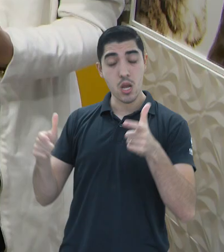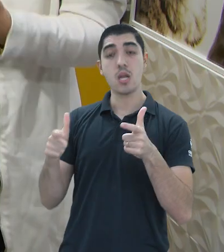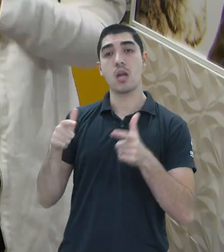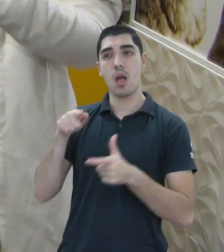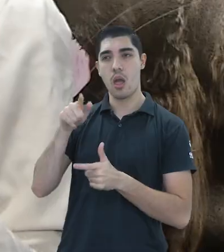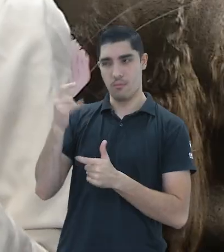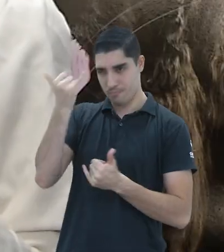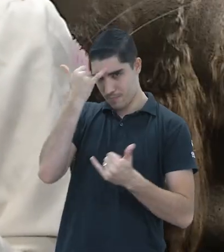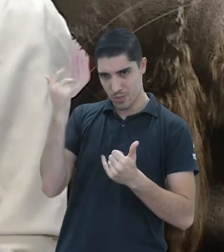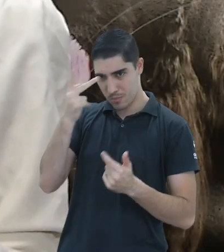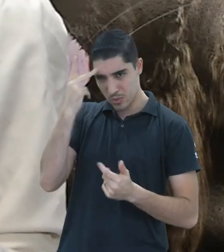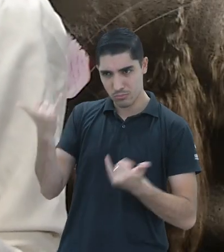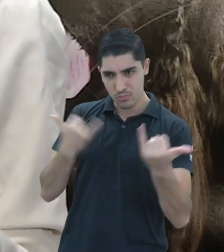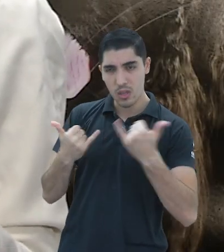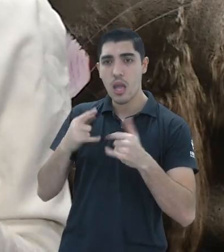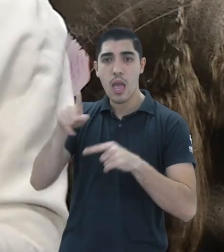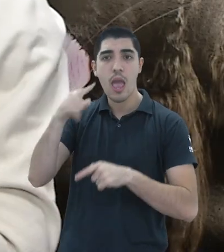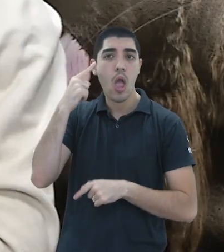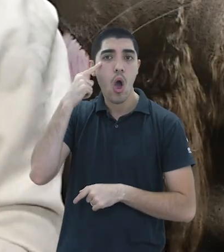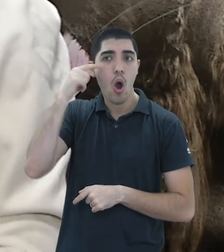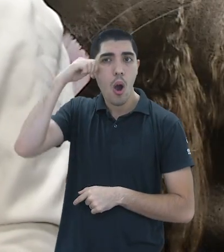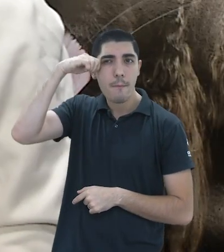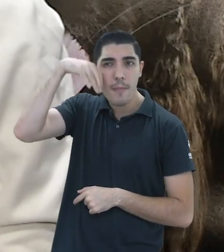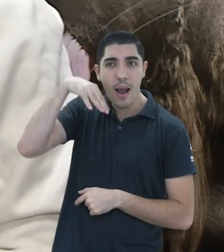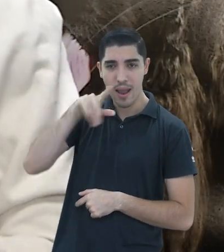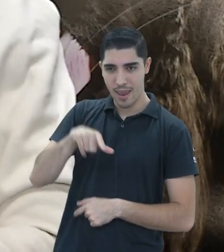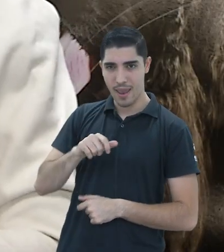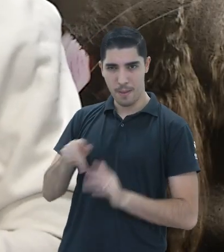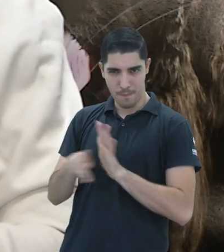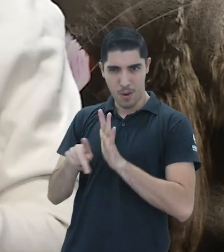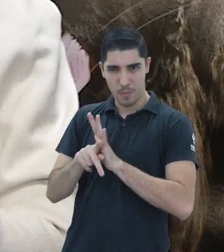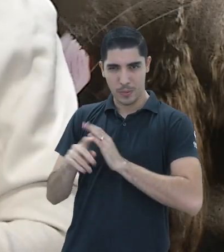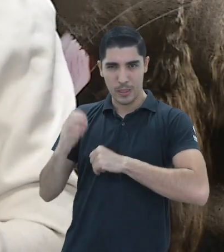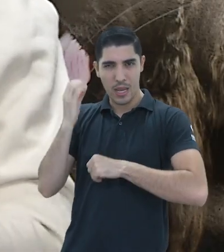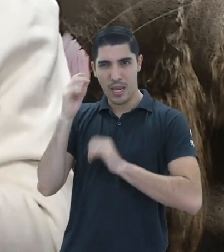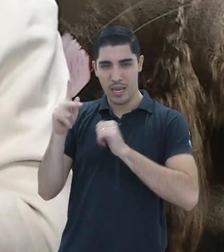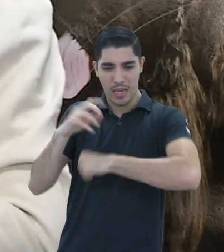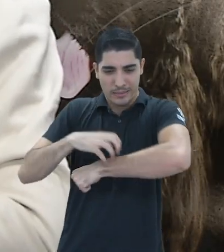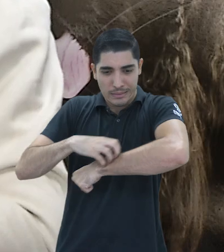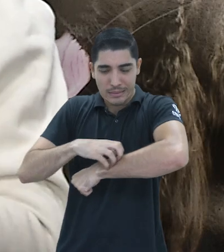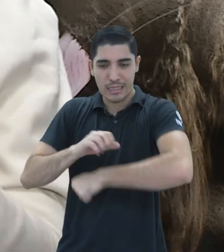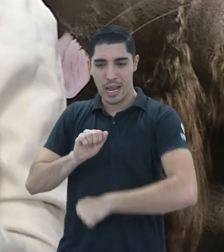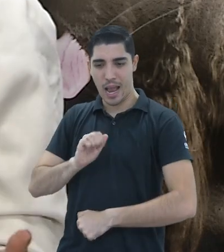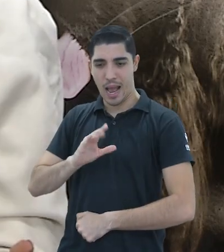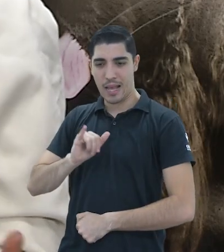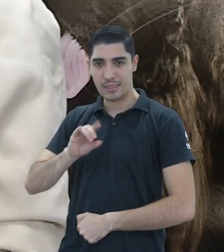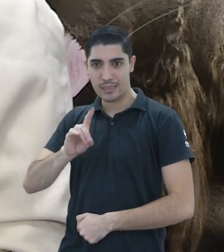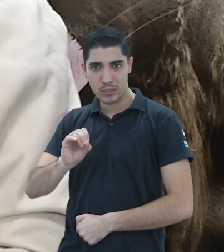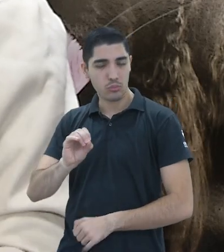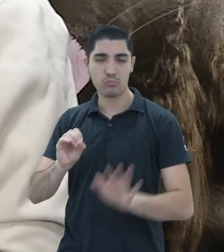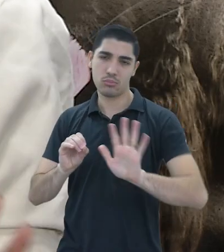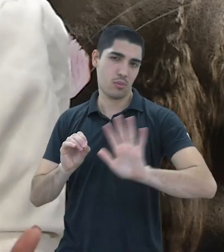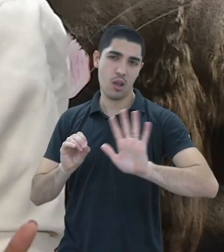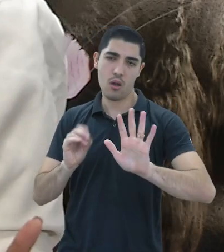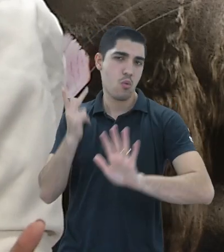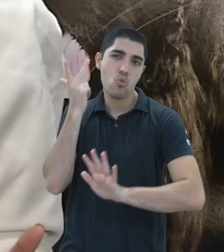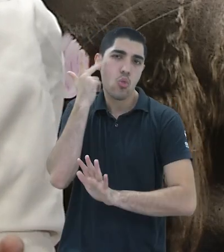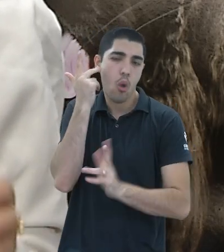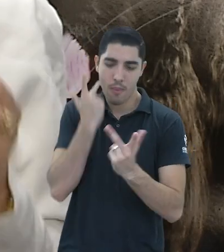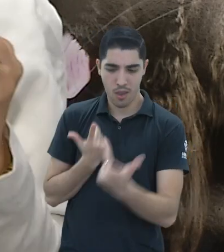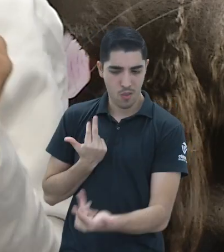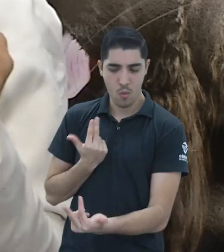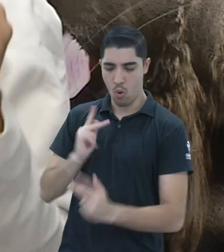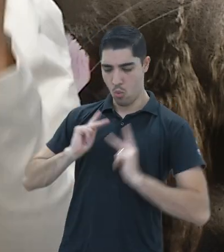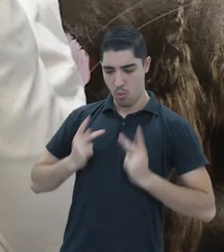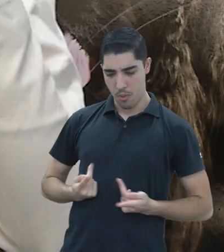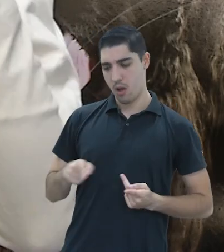no consultório. Por que erroneamente? Porque a lágrima não é ácida. O nosso pH é normal, tanto humano quanto dos animais, o pH nosso é normal.